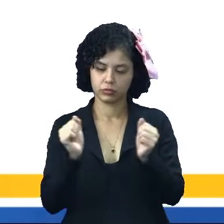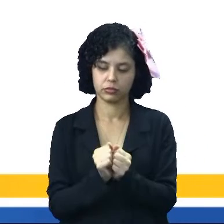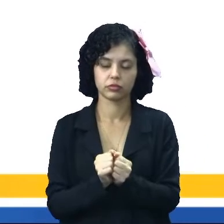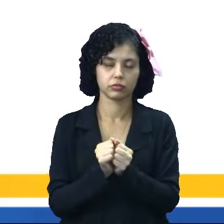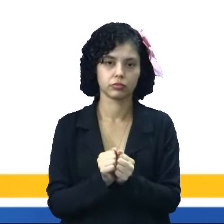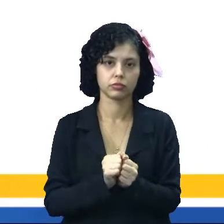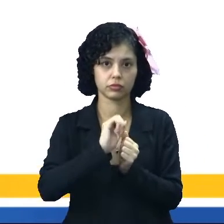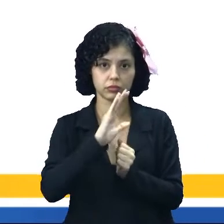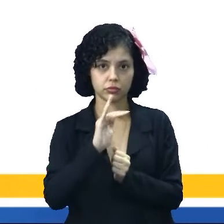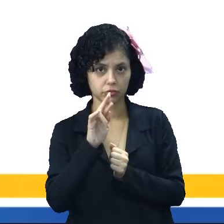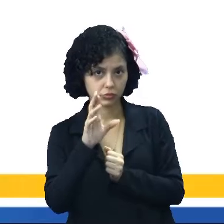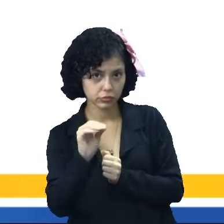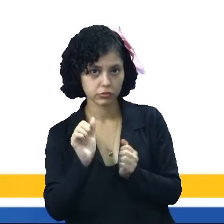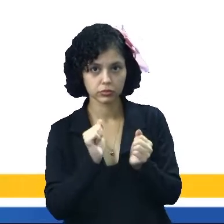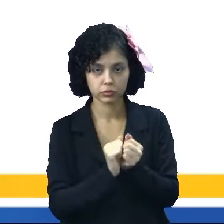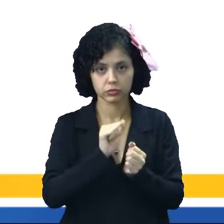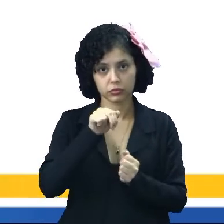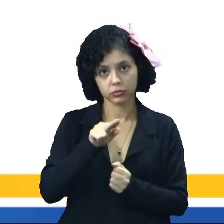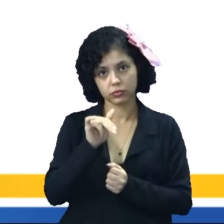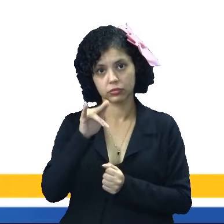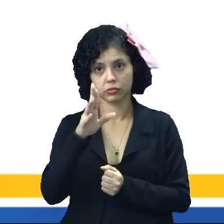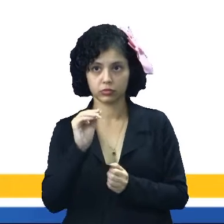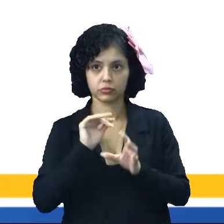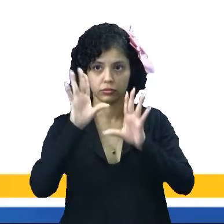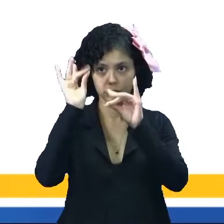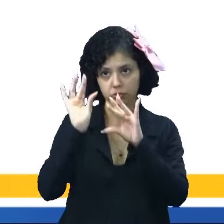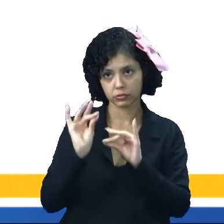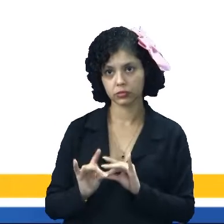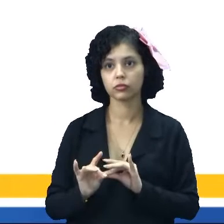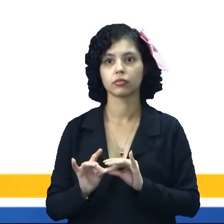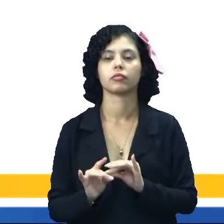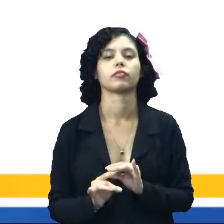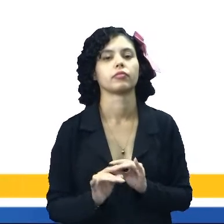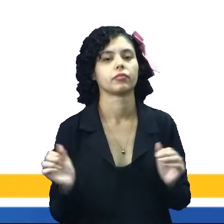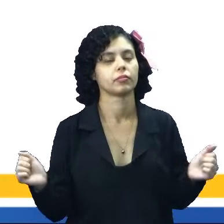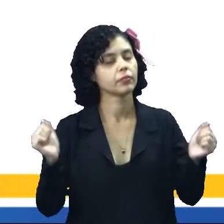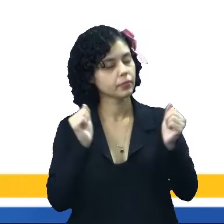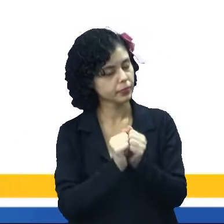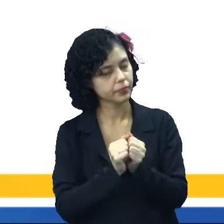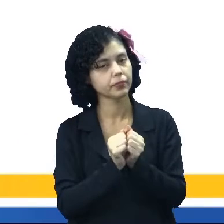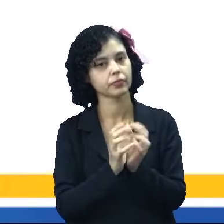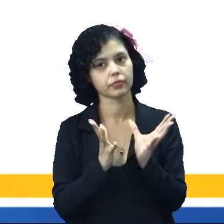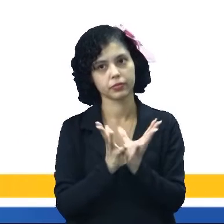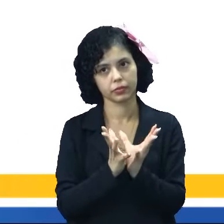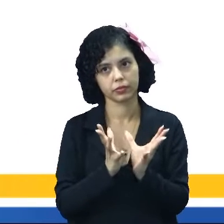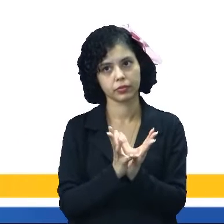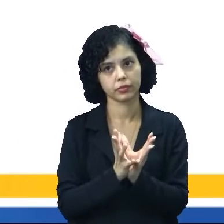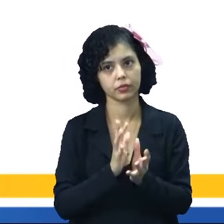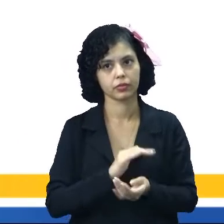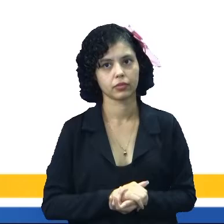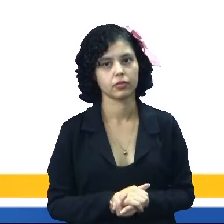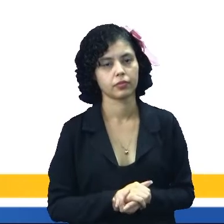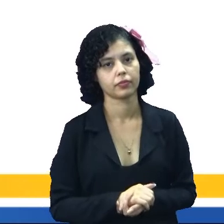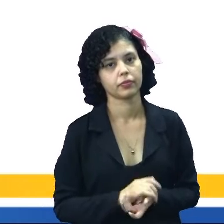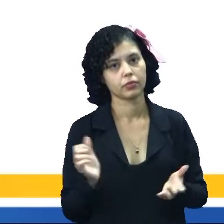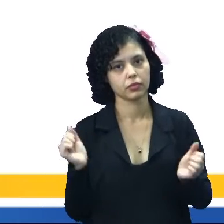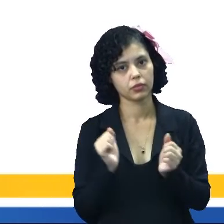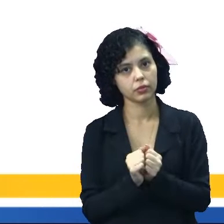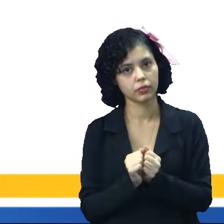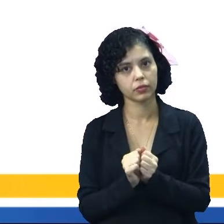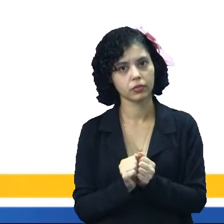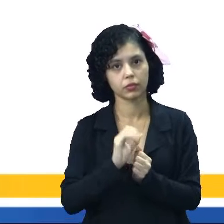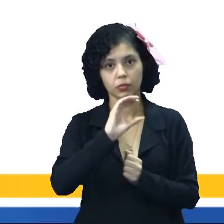de um cátion e um ânion, e nesse caso a gente destaca aí a junção do grupo hidroxila, que seria a junção